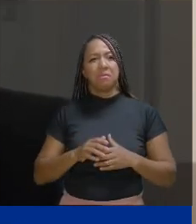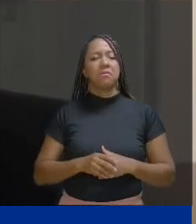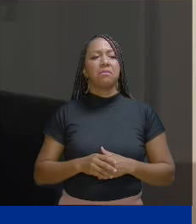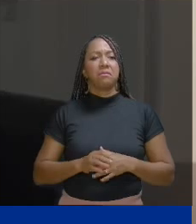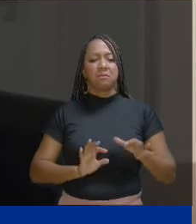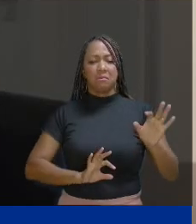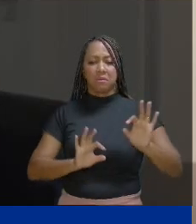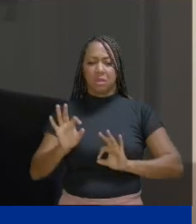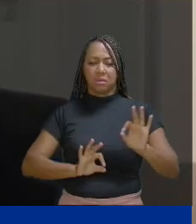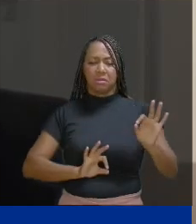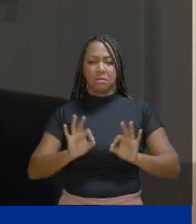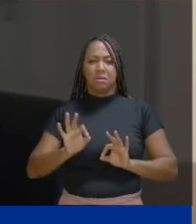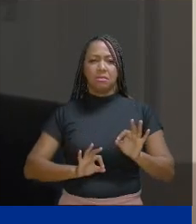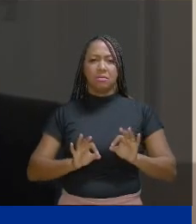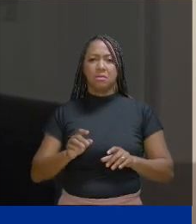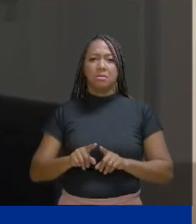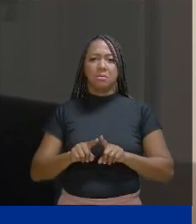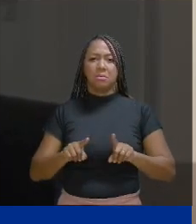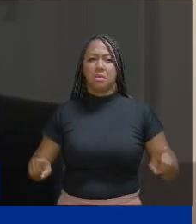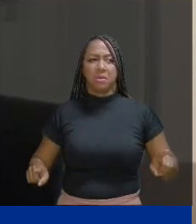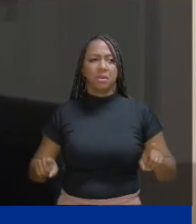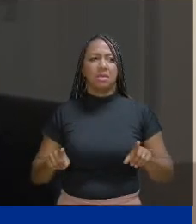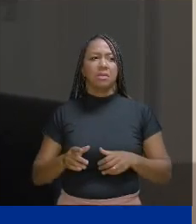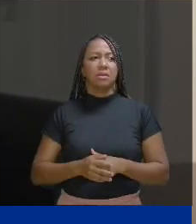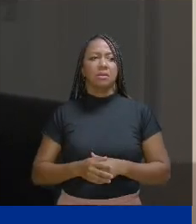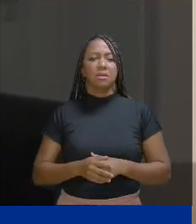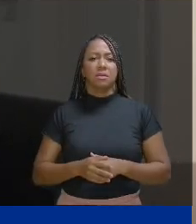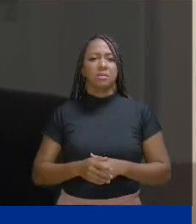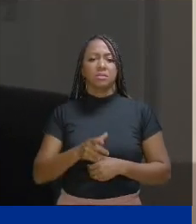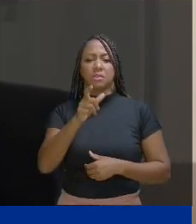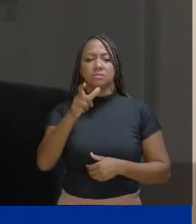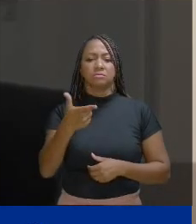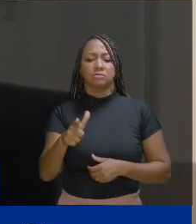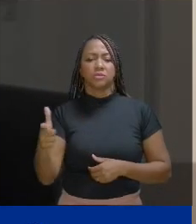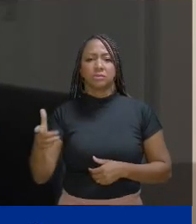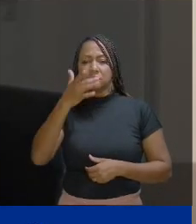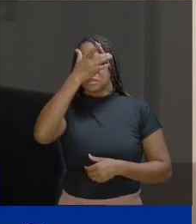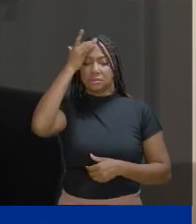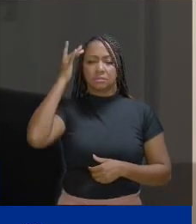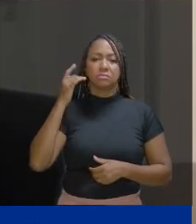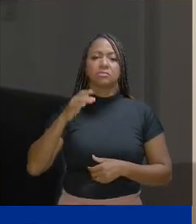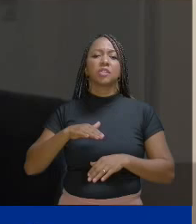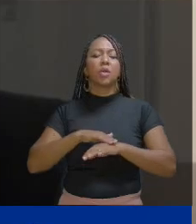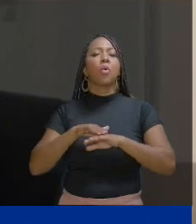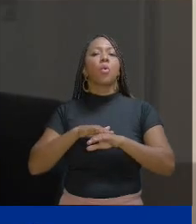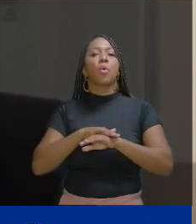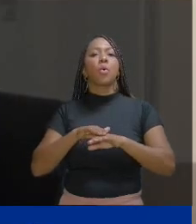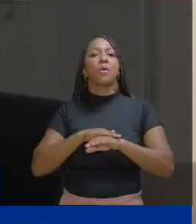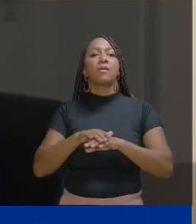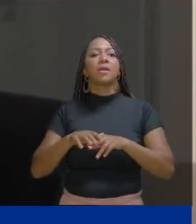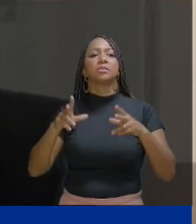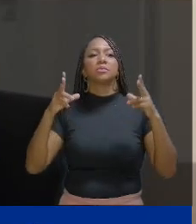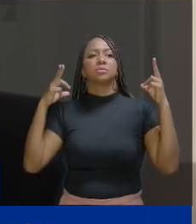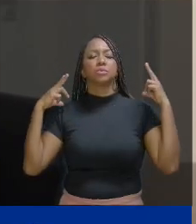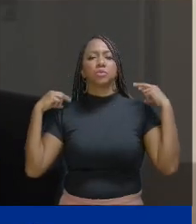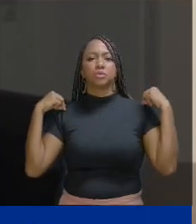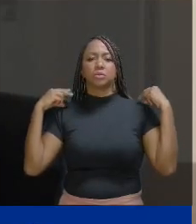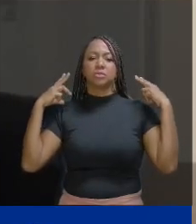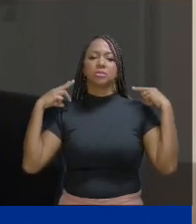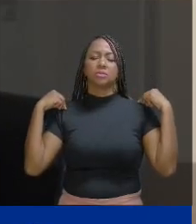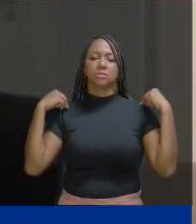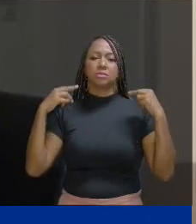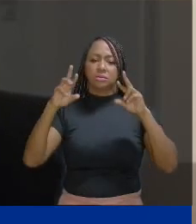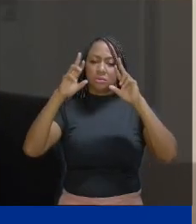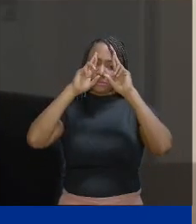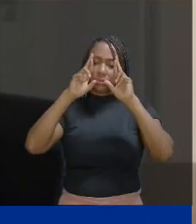um esquema de transporte, mas nenhum eleitor foi ouvido. Uma conversa entre motoristas, mas com